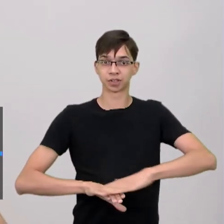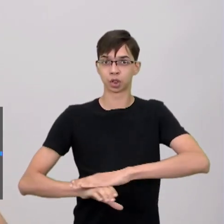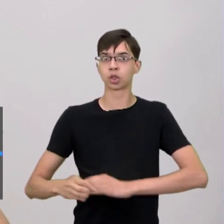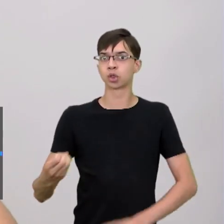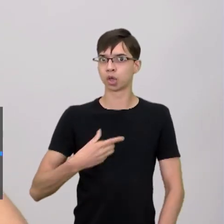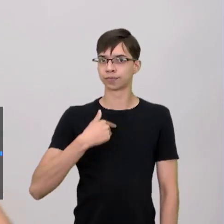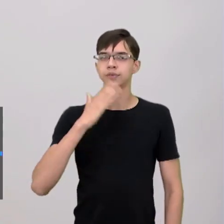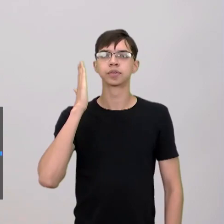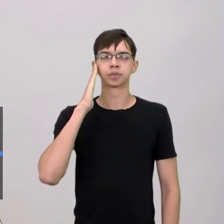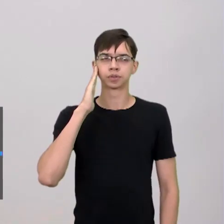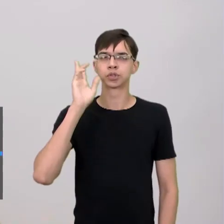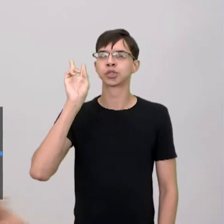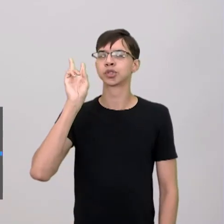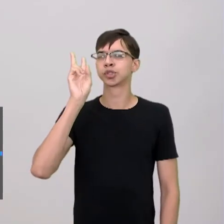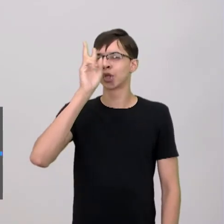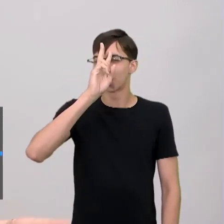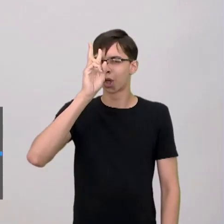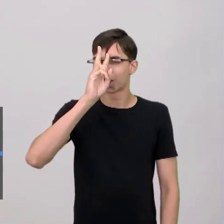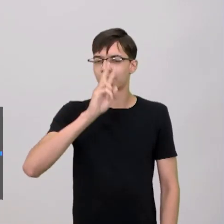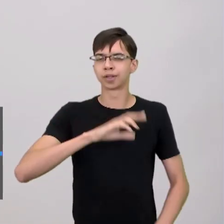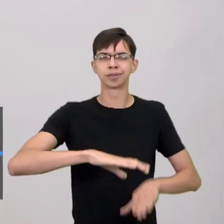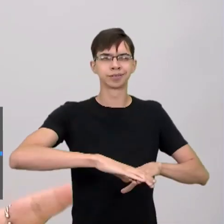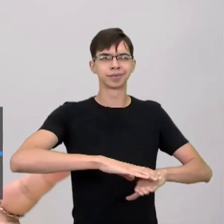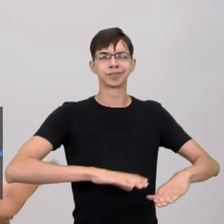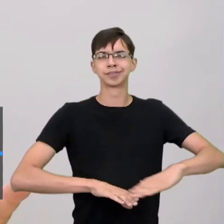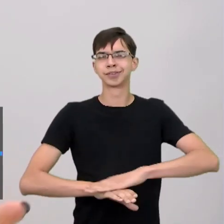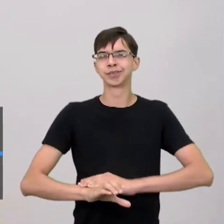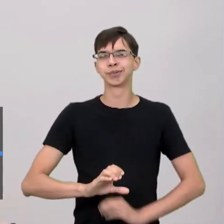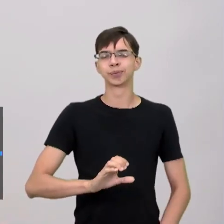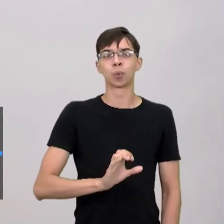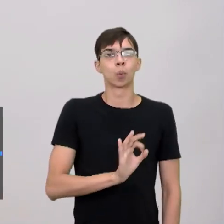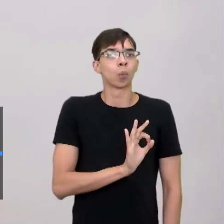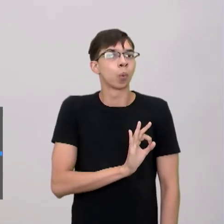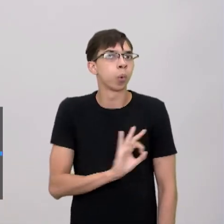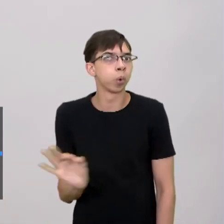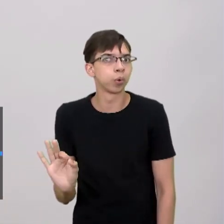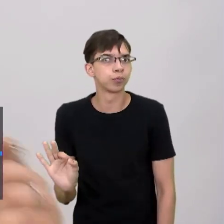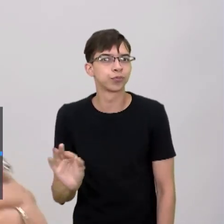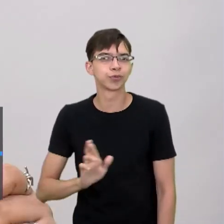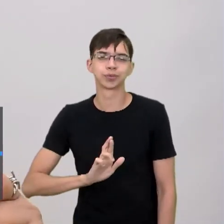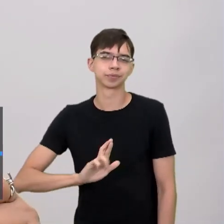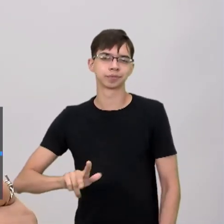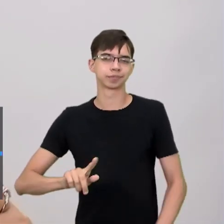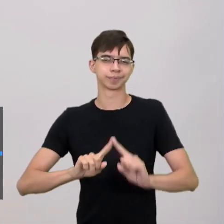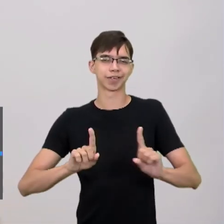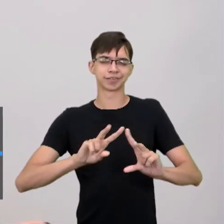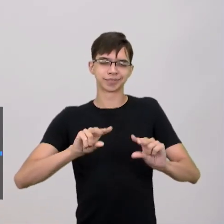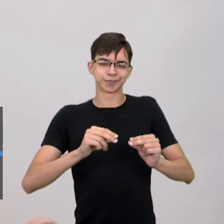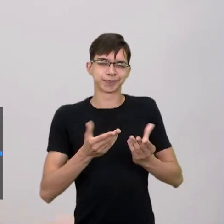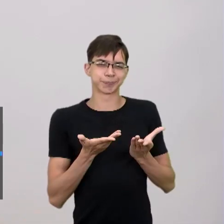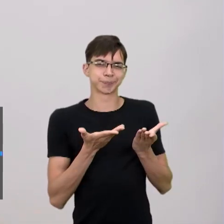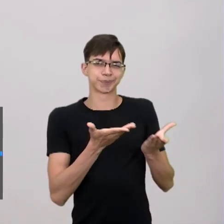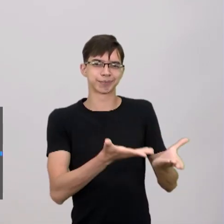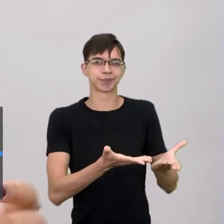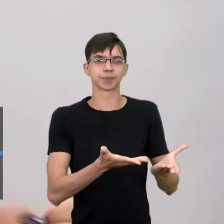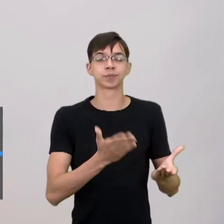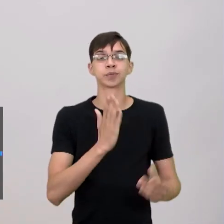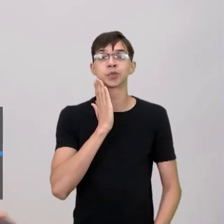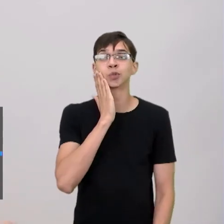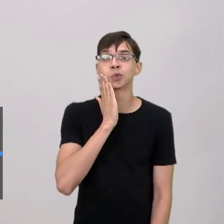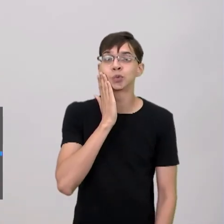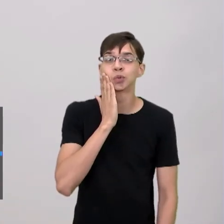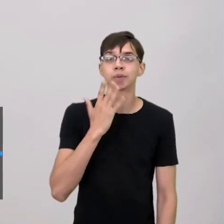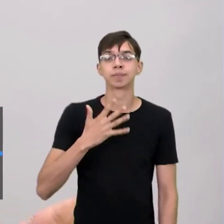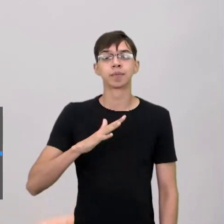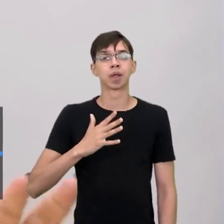desse tênis. Né? Não é novo, mas ganhou de presente o tênis, que eu sei que ela ganhou de presente. E ele é meio rosado, ela tá